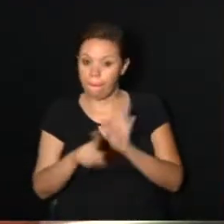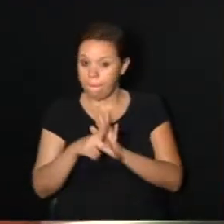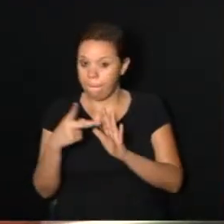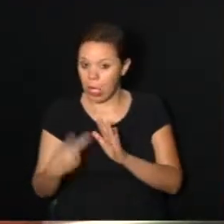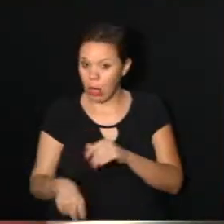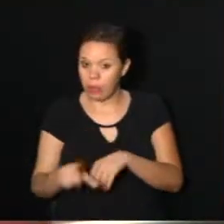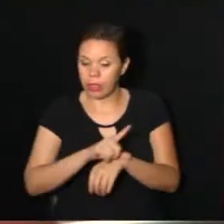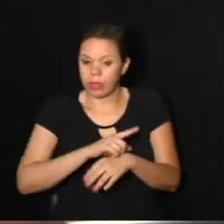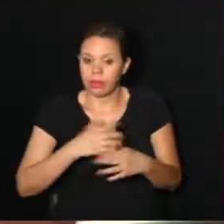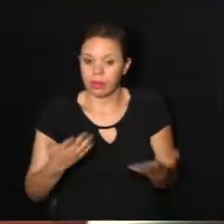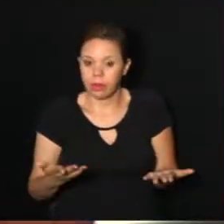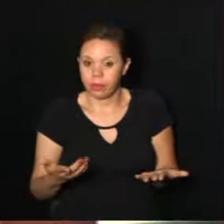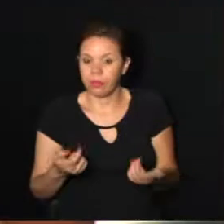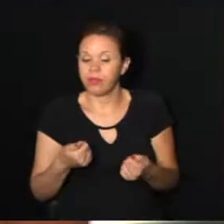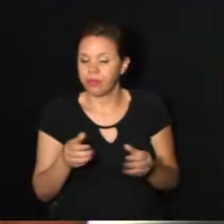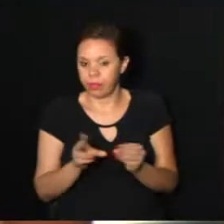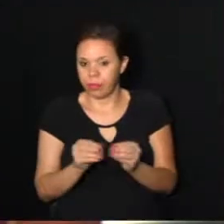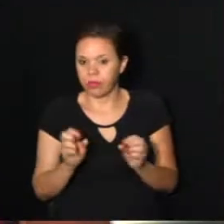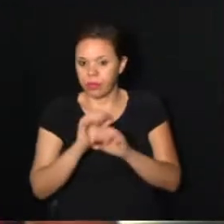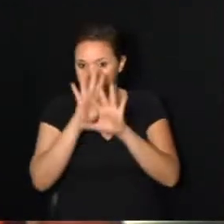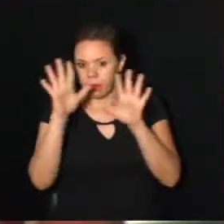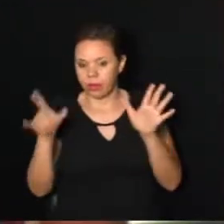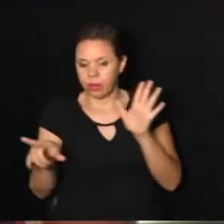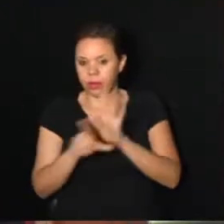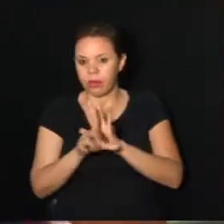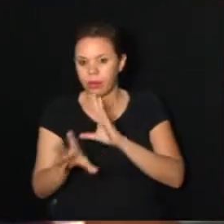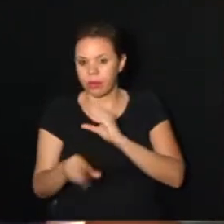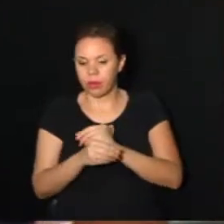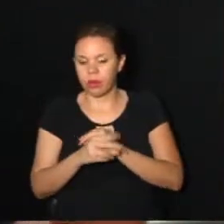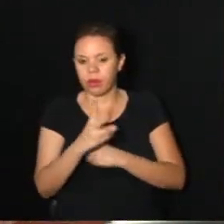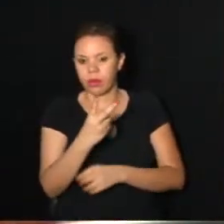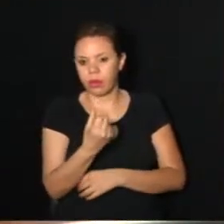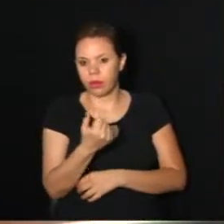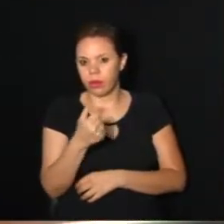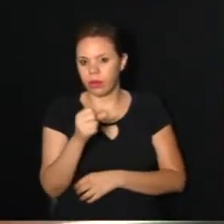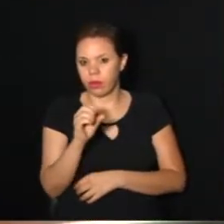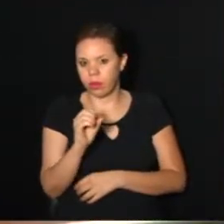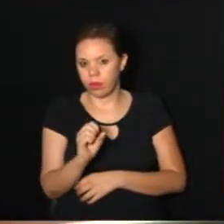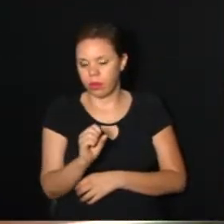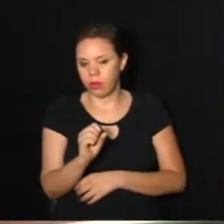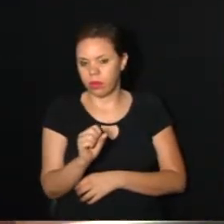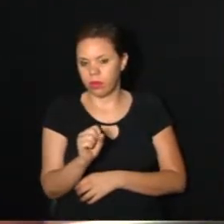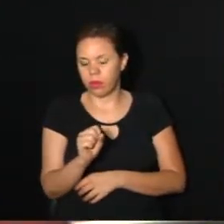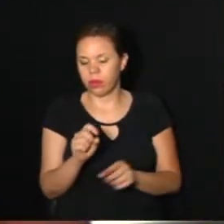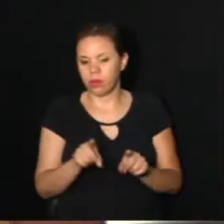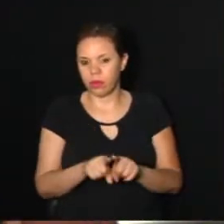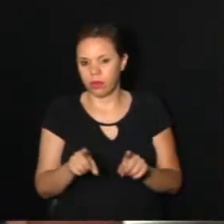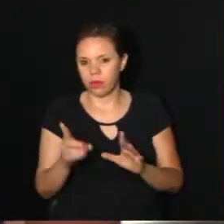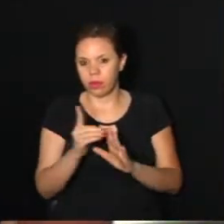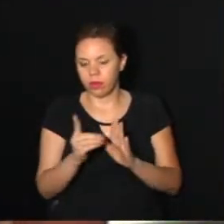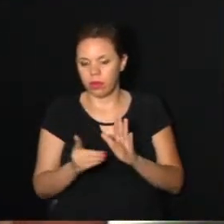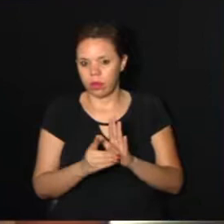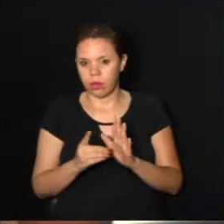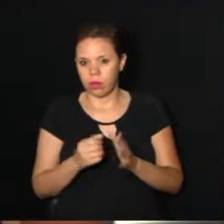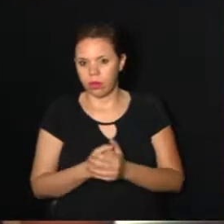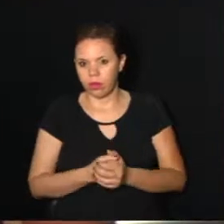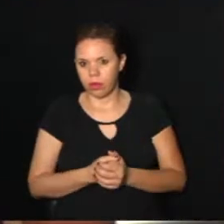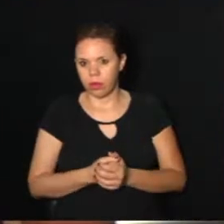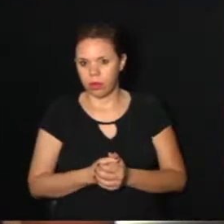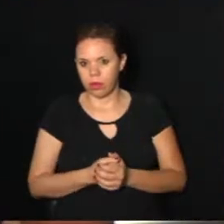própria, muito bem definida pela Lei Complementar 208 e também pelo Decreto